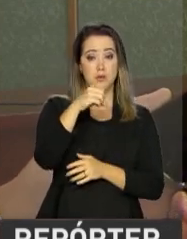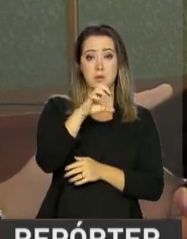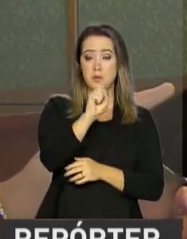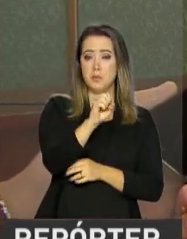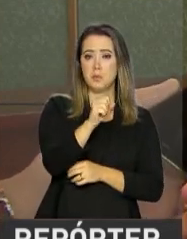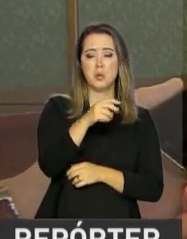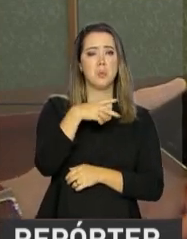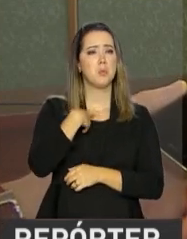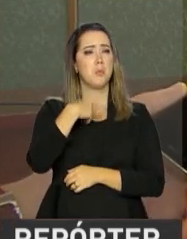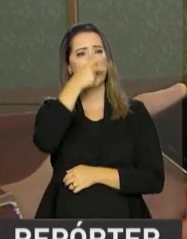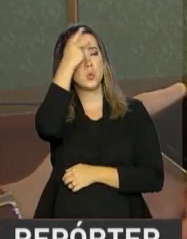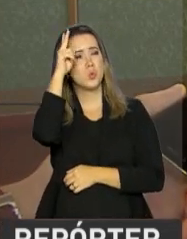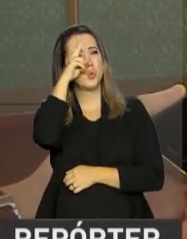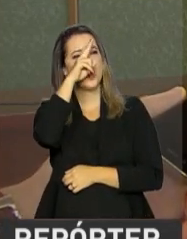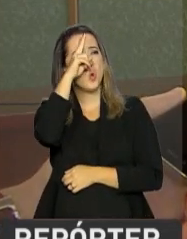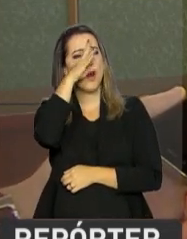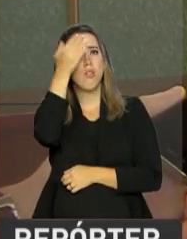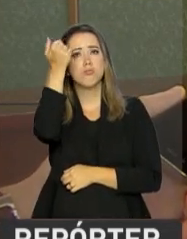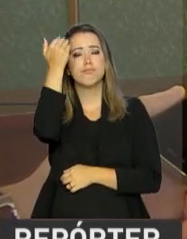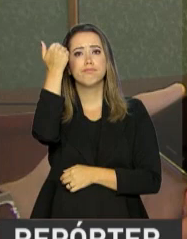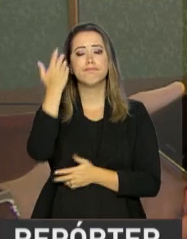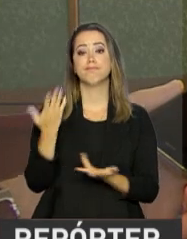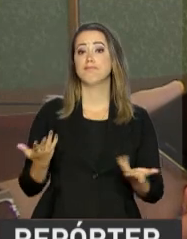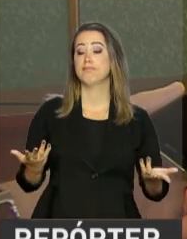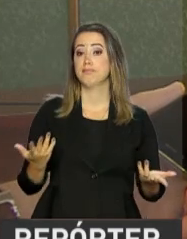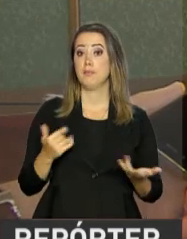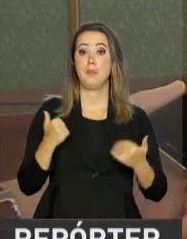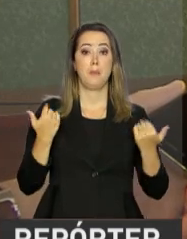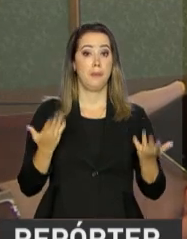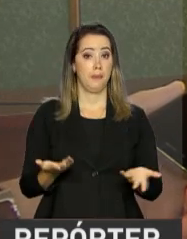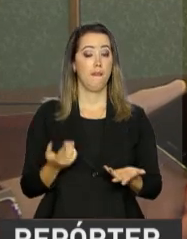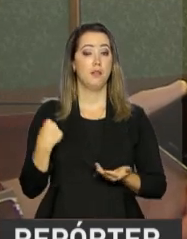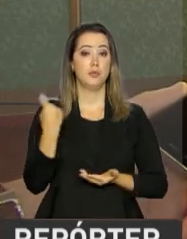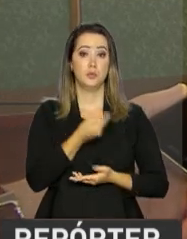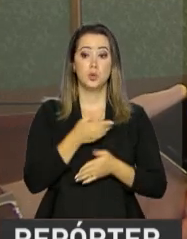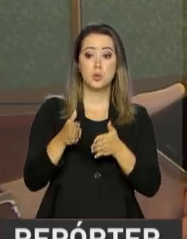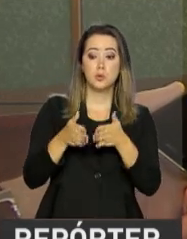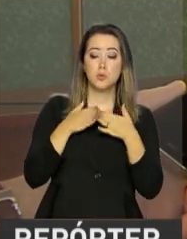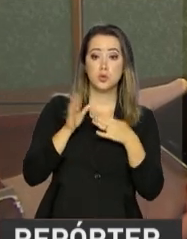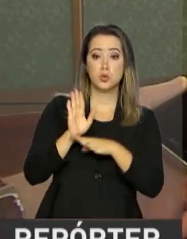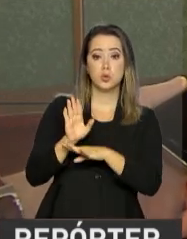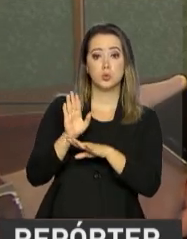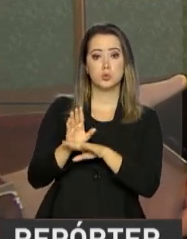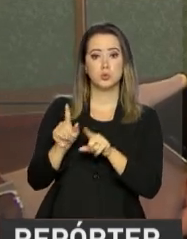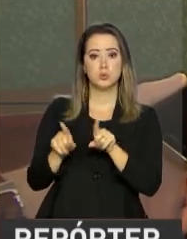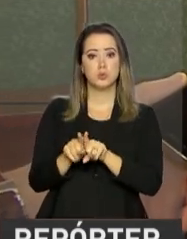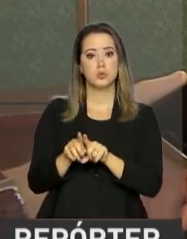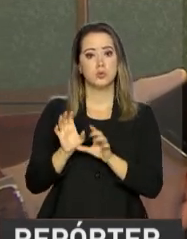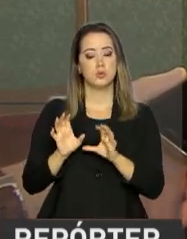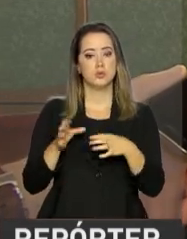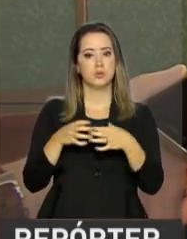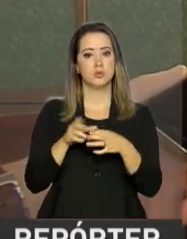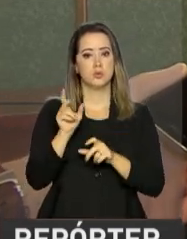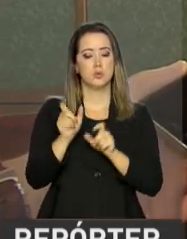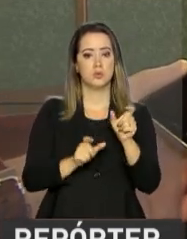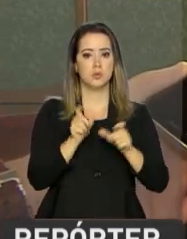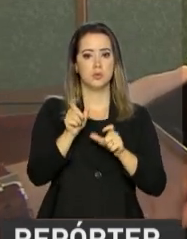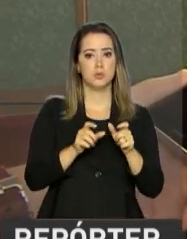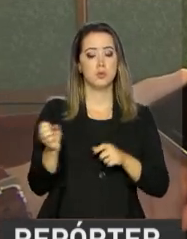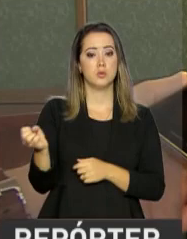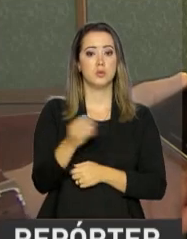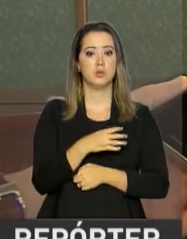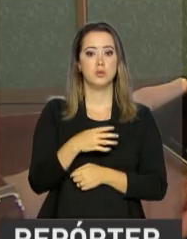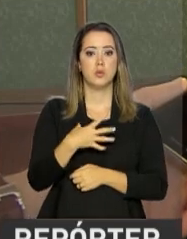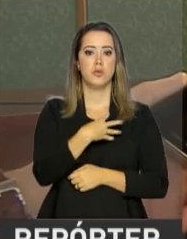não lembram que tinha esses recursos aplicados. Então, com isso, a gente está pedindo auxílio para aquelas pessoas mais